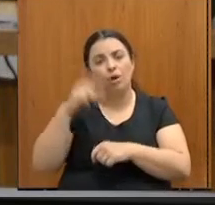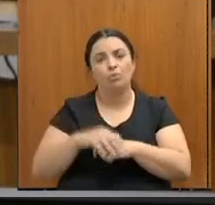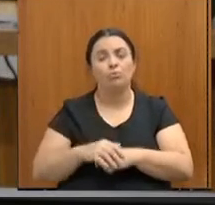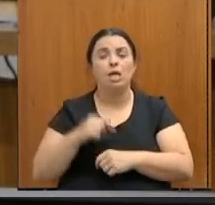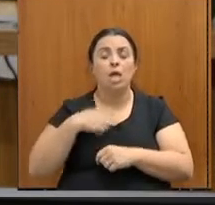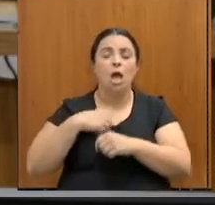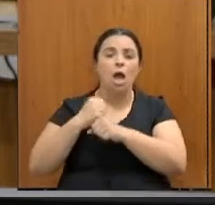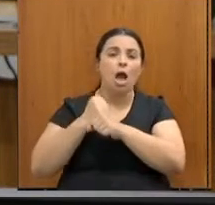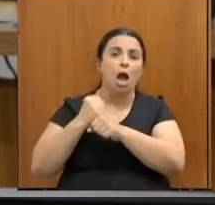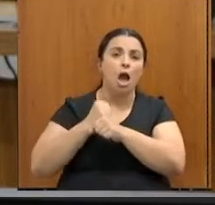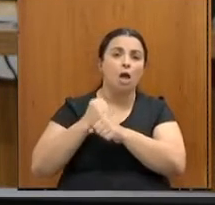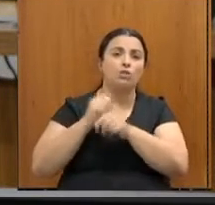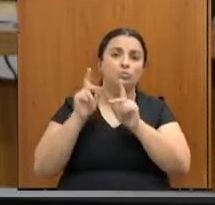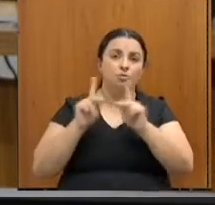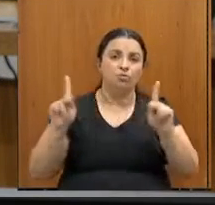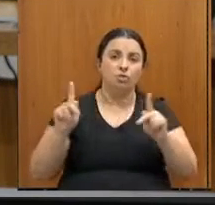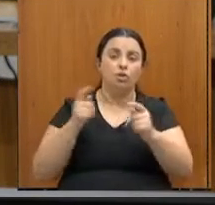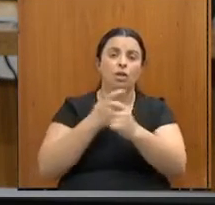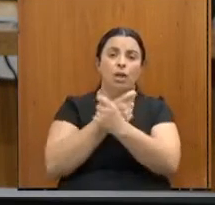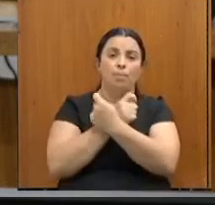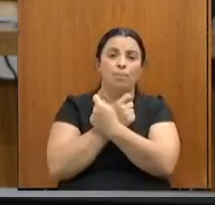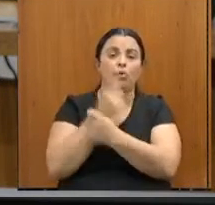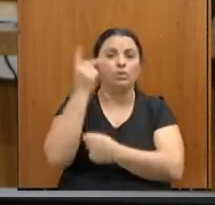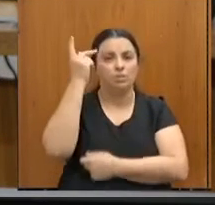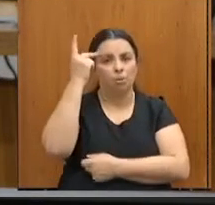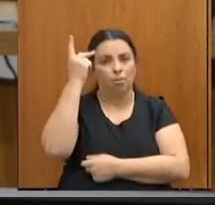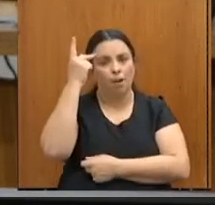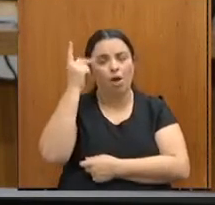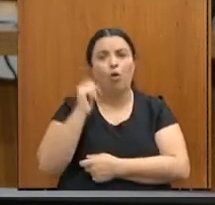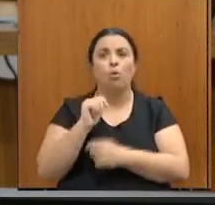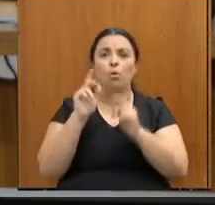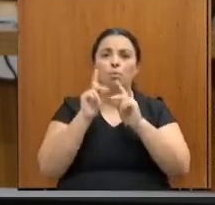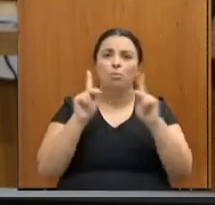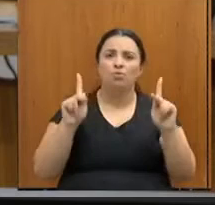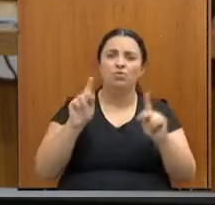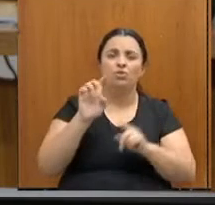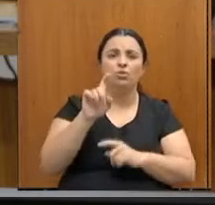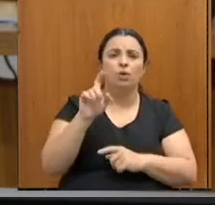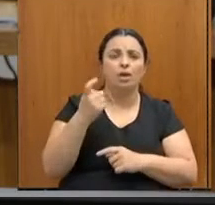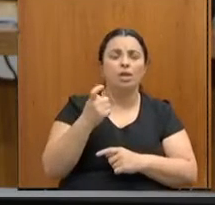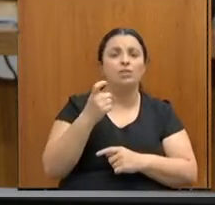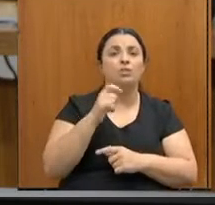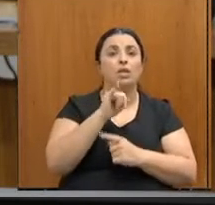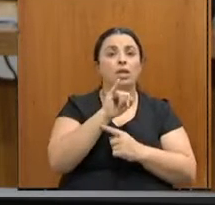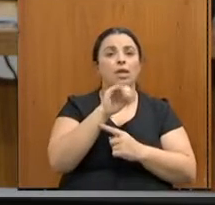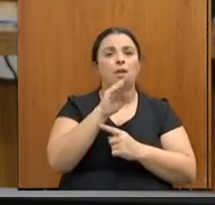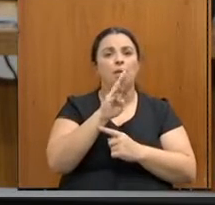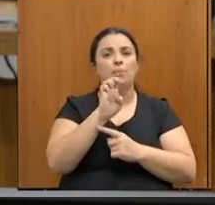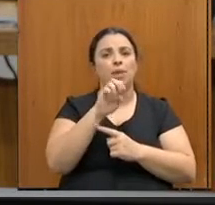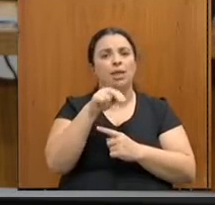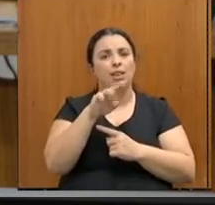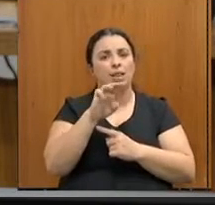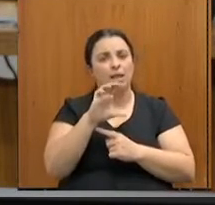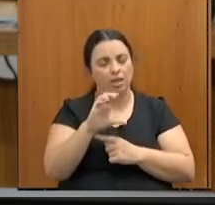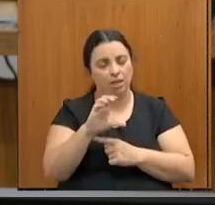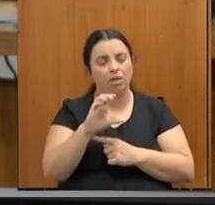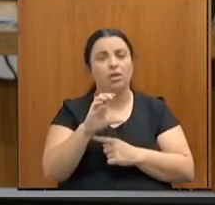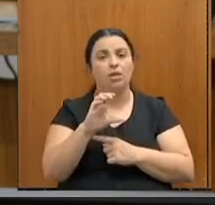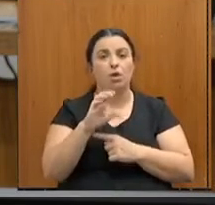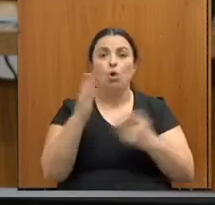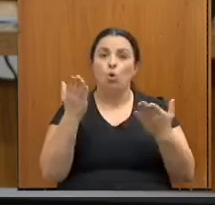fui professor na PUC São Paulo foi professor no Ibmec não é hoje